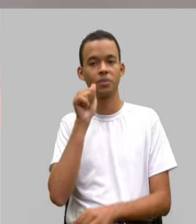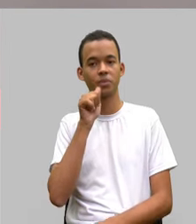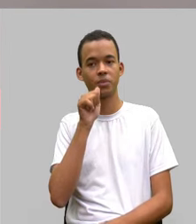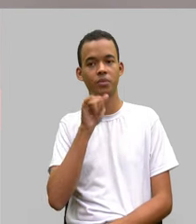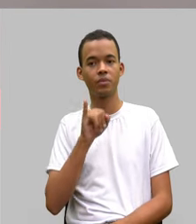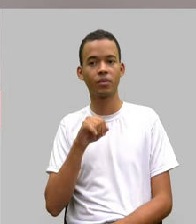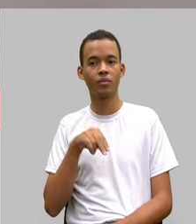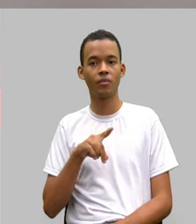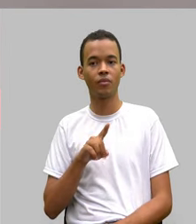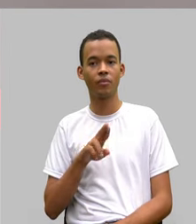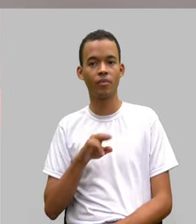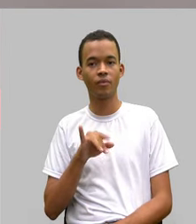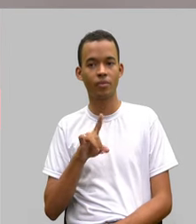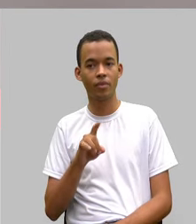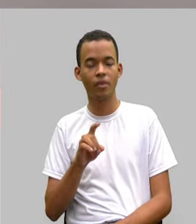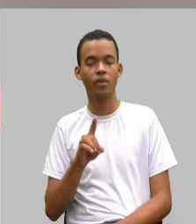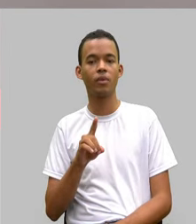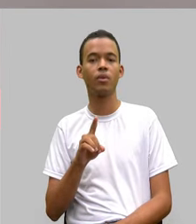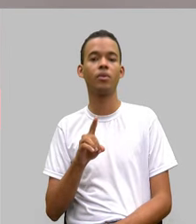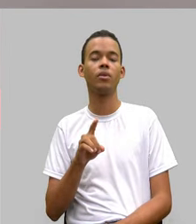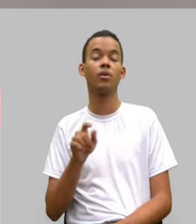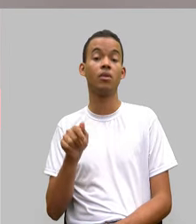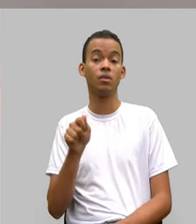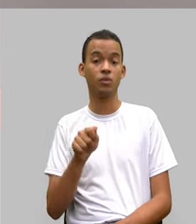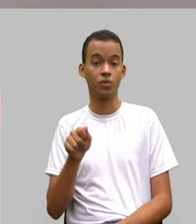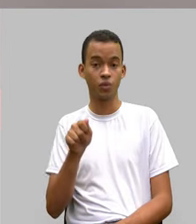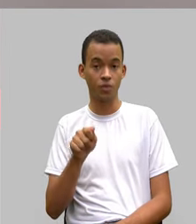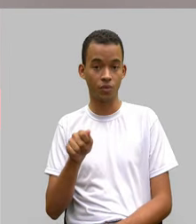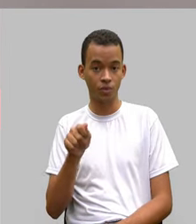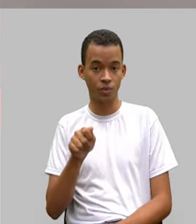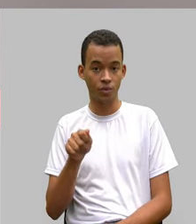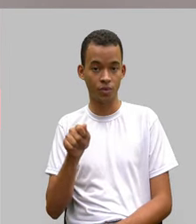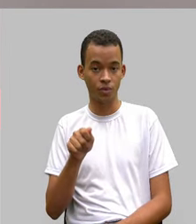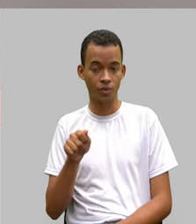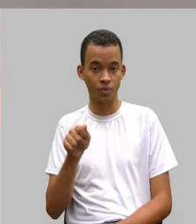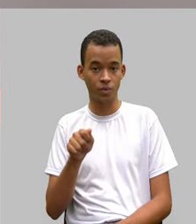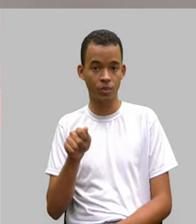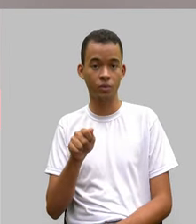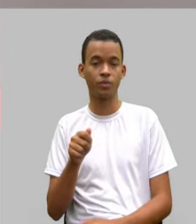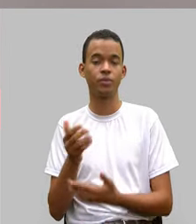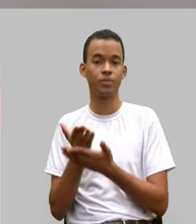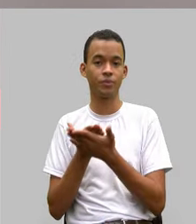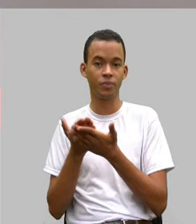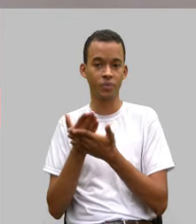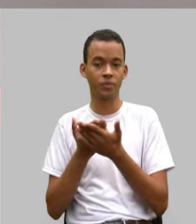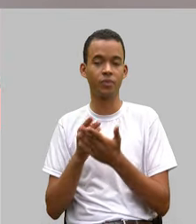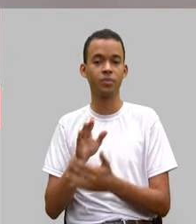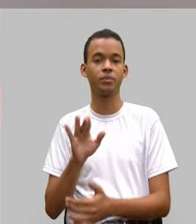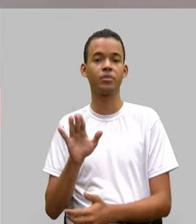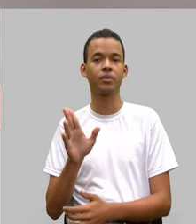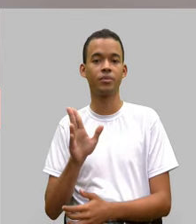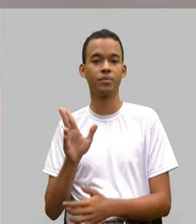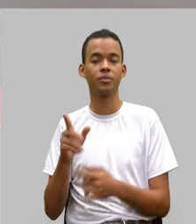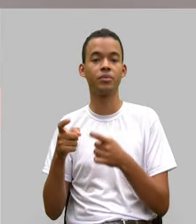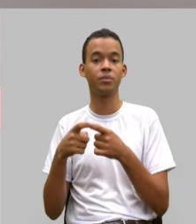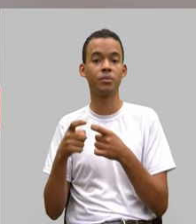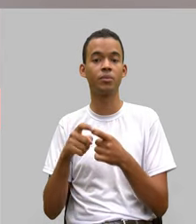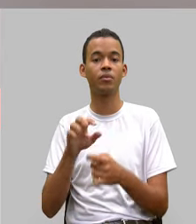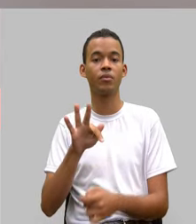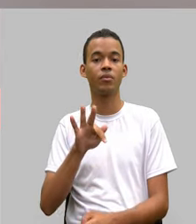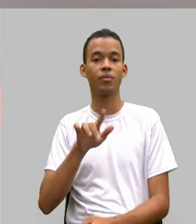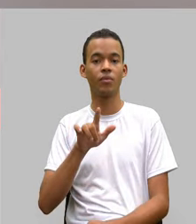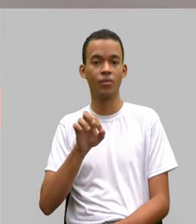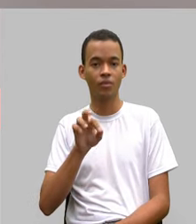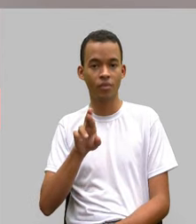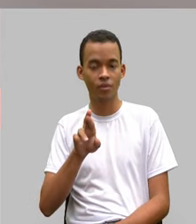associação terapêutica canábis medicinal Flor da vida dando sequência passamos a palavra de